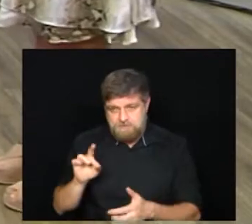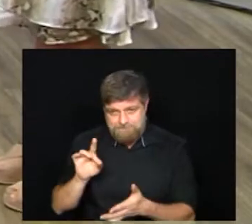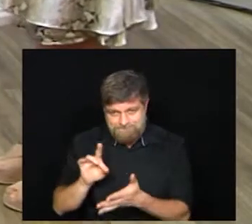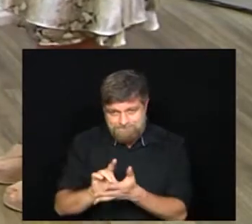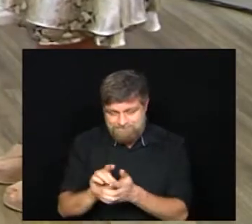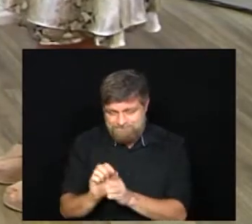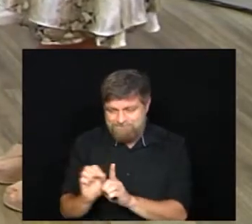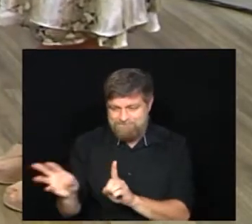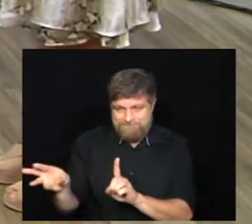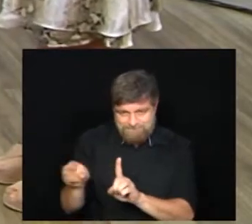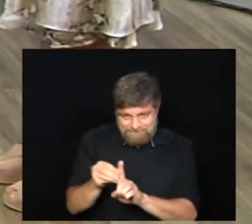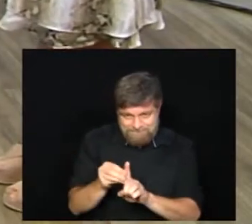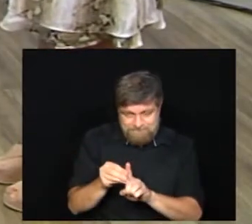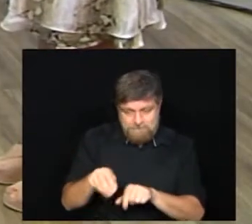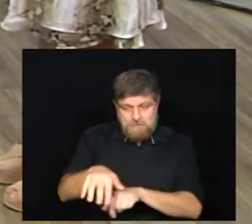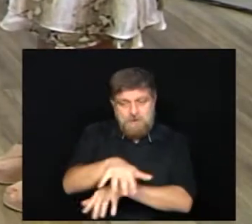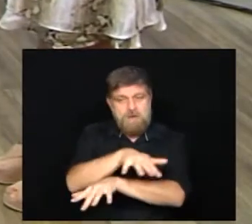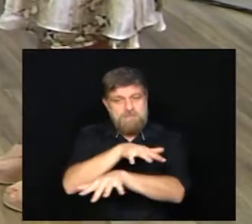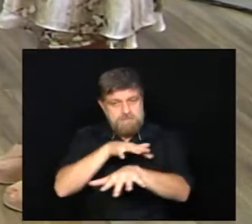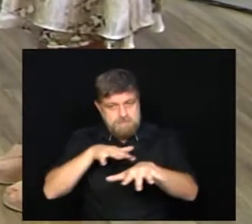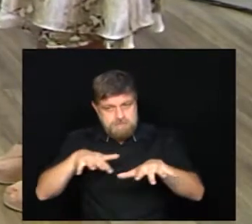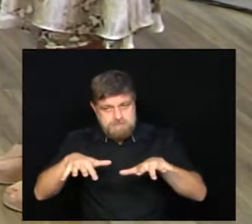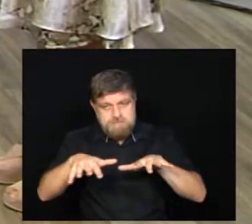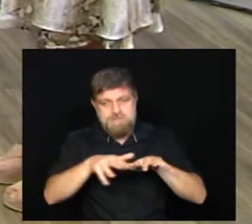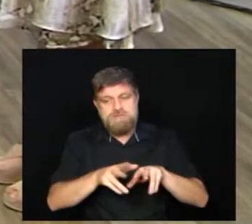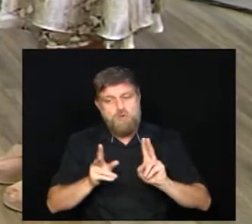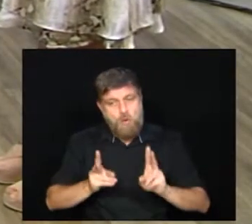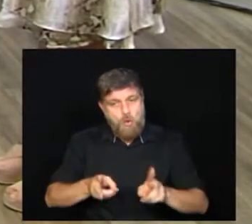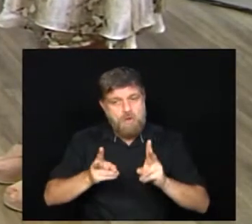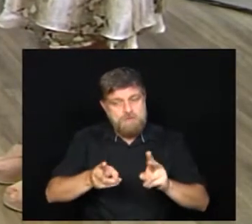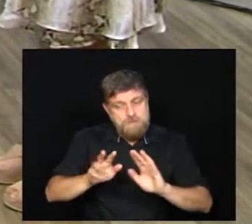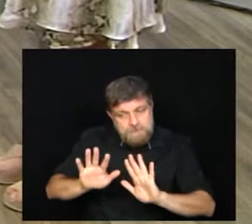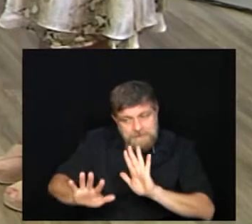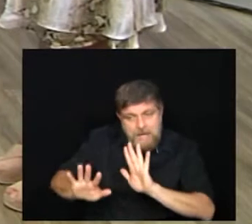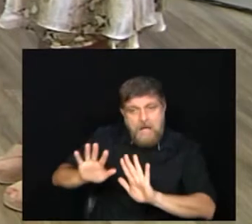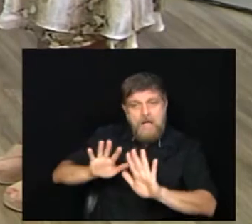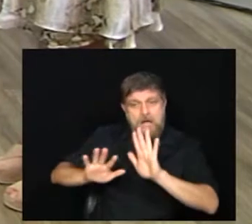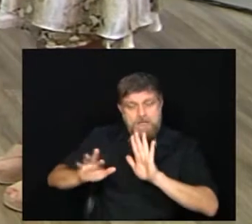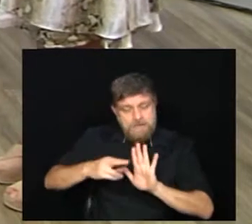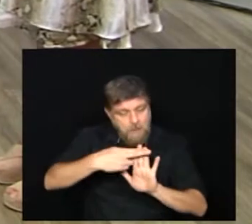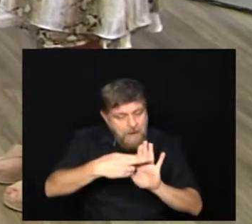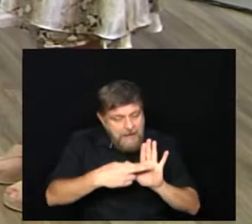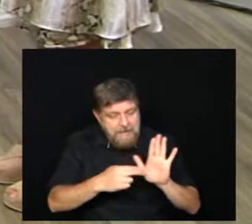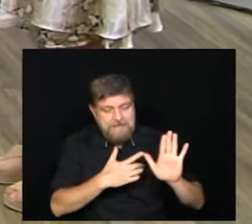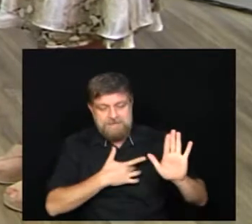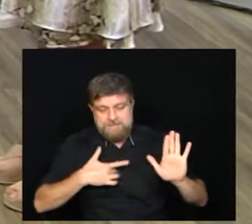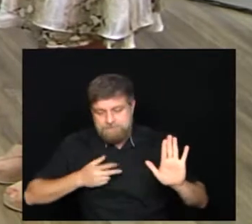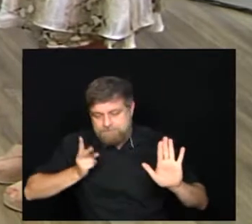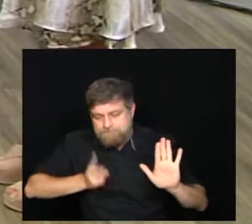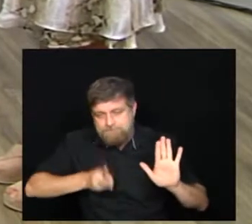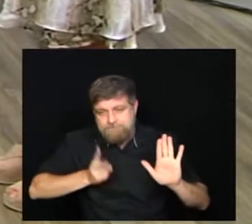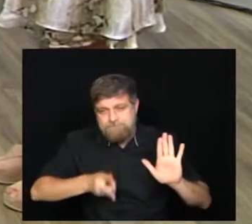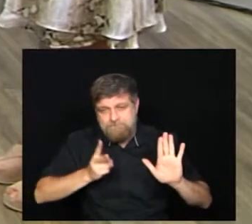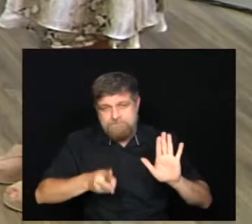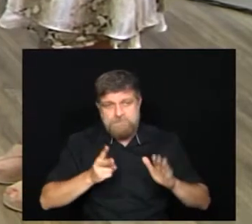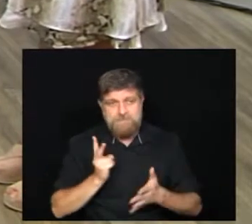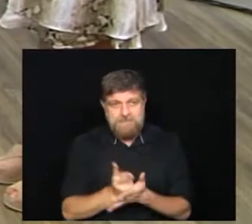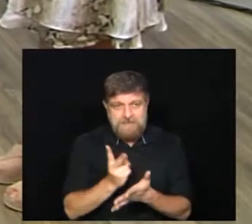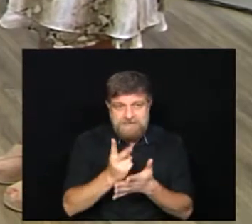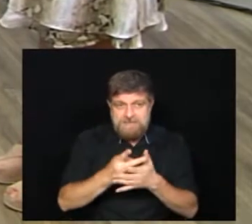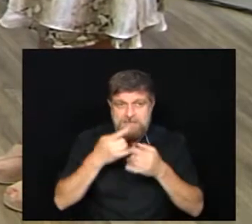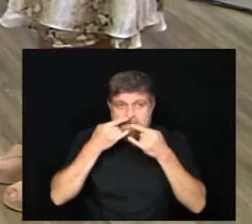ela continua circulando pela nossa cidade, portanto, todos os cuidados devem permanecer. Sempre